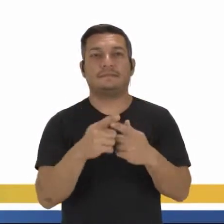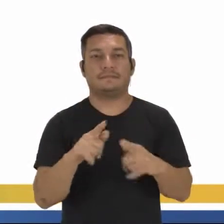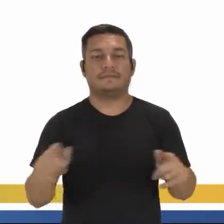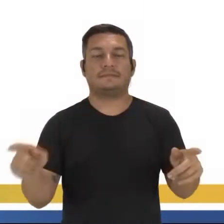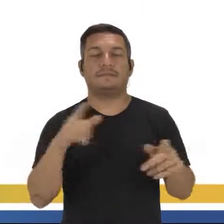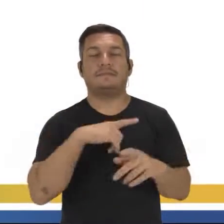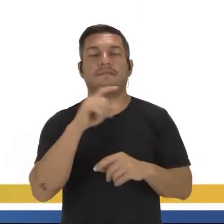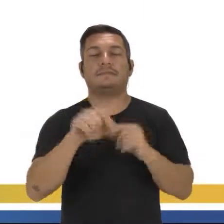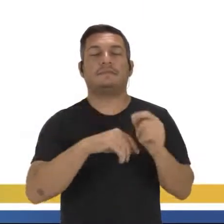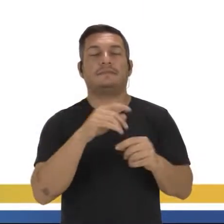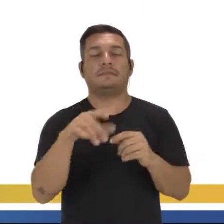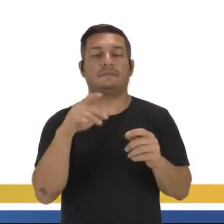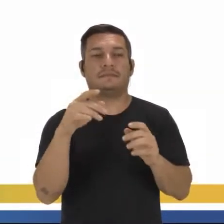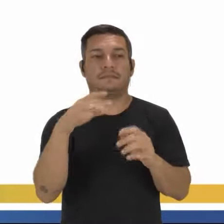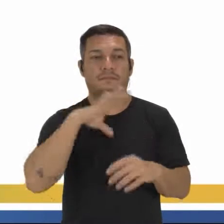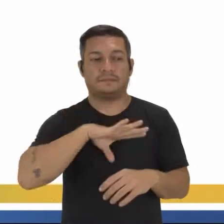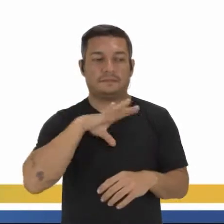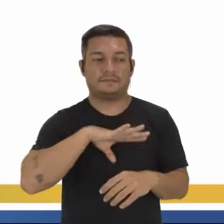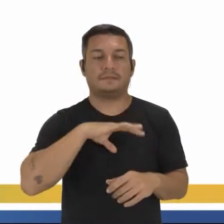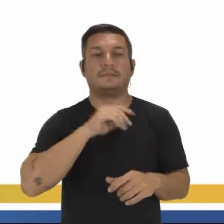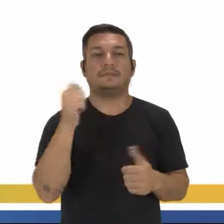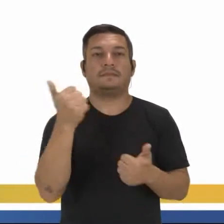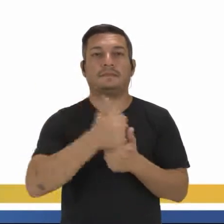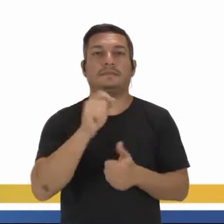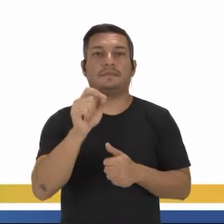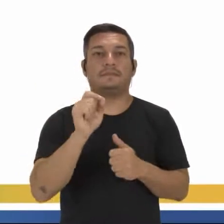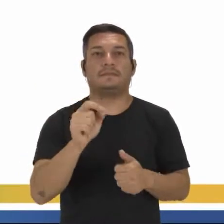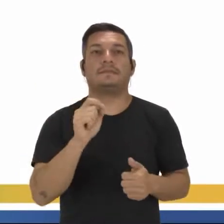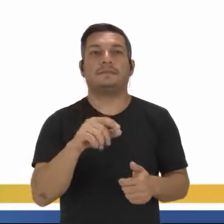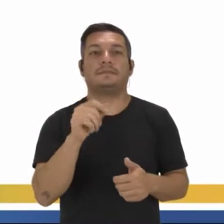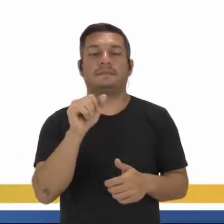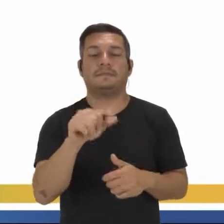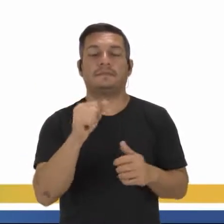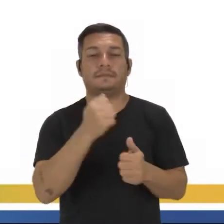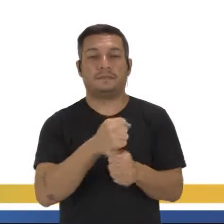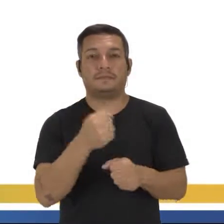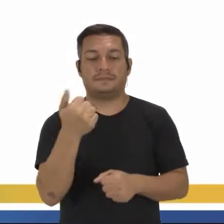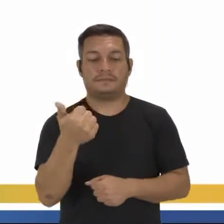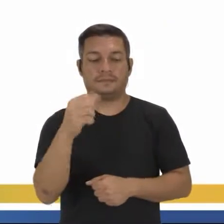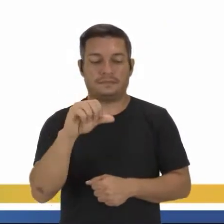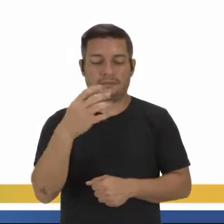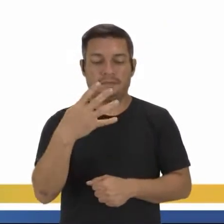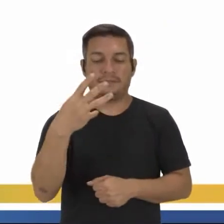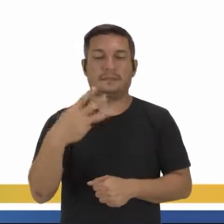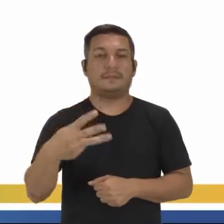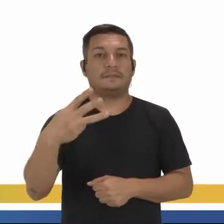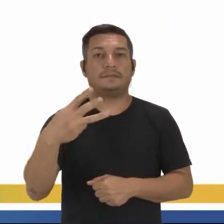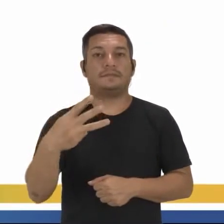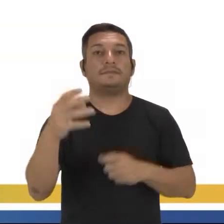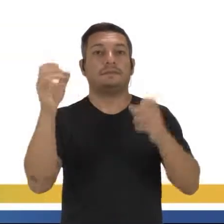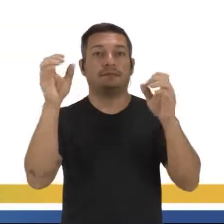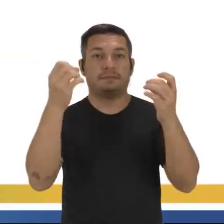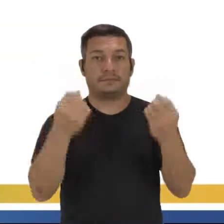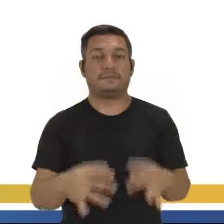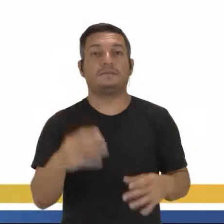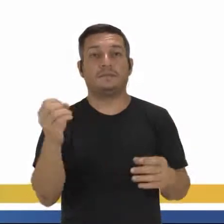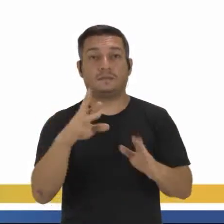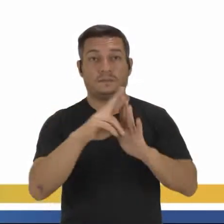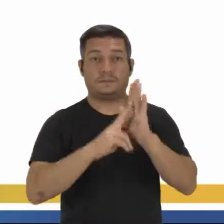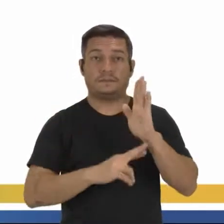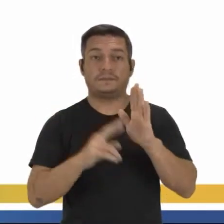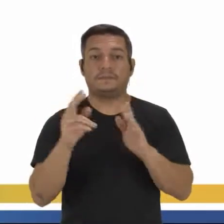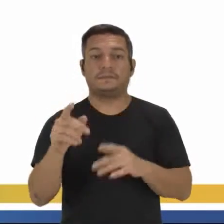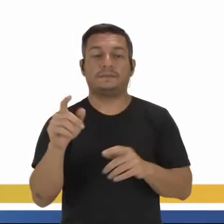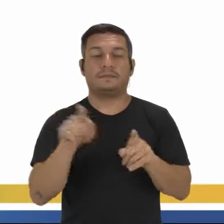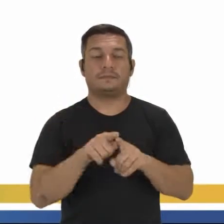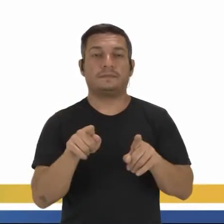de 1990 veio substituir o Formulário Ortográfico de 1943, definindo novas regras